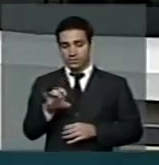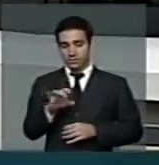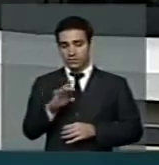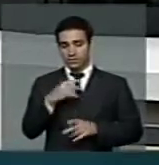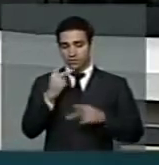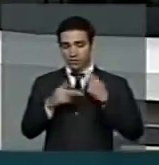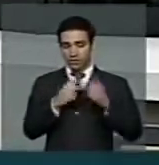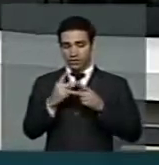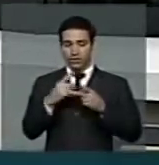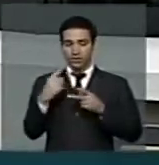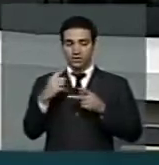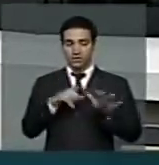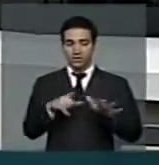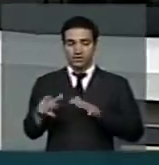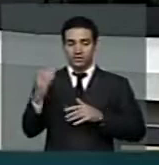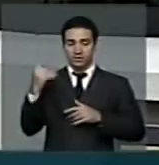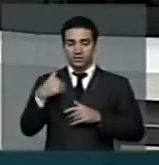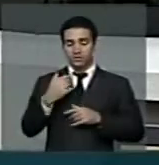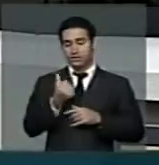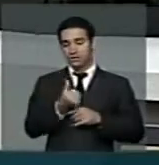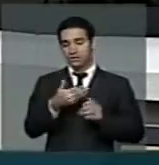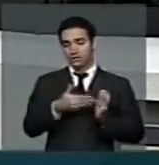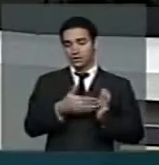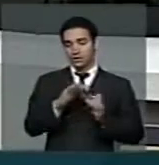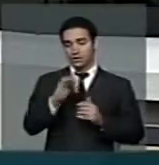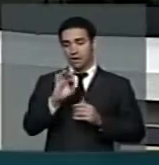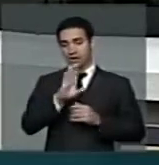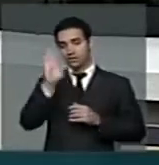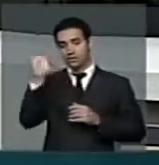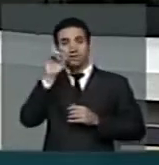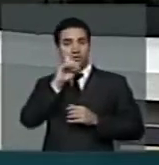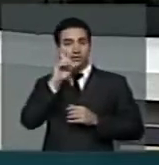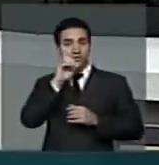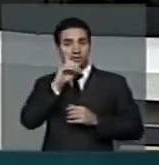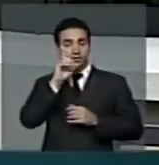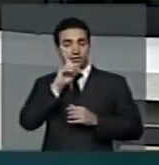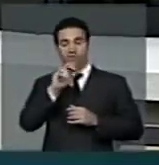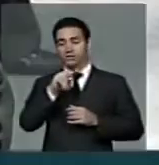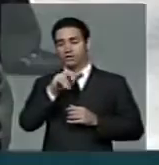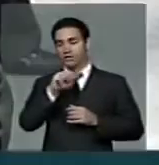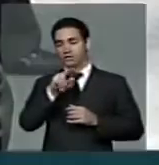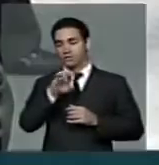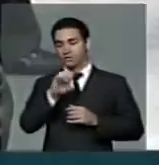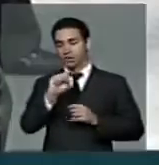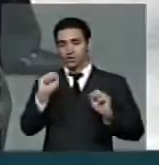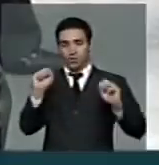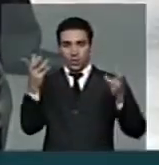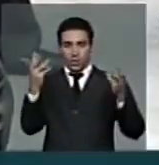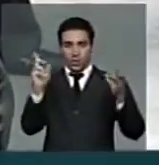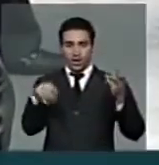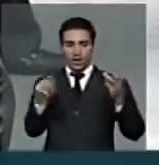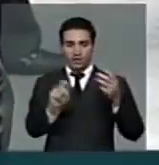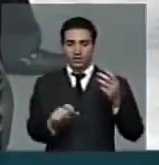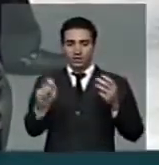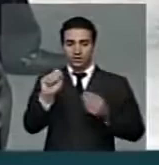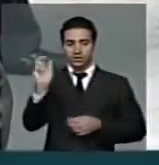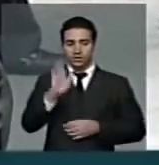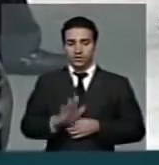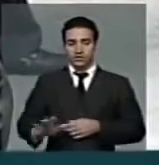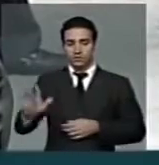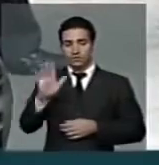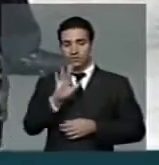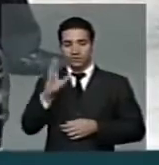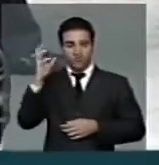semana passada, entre o dia 6 e o dia 10, nos Estados Unidos, no evento da NAB Show, um evento organizado pela Associação Nacional